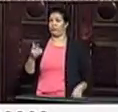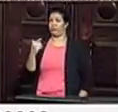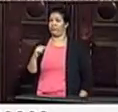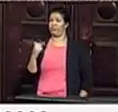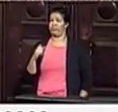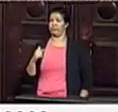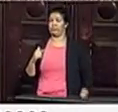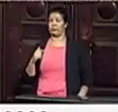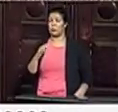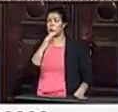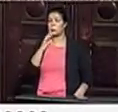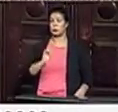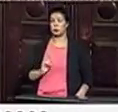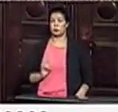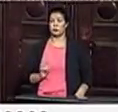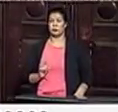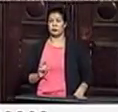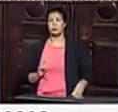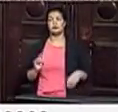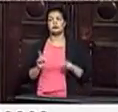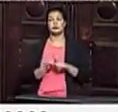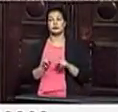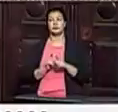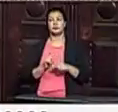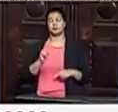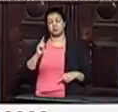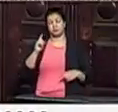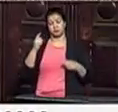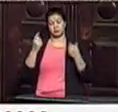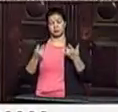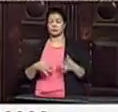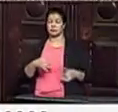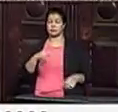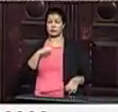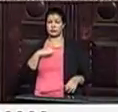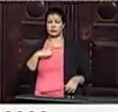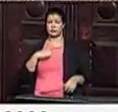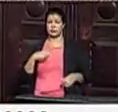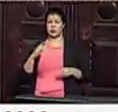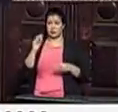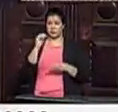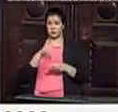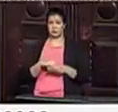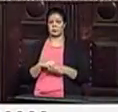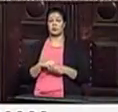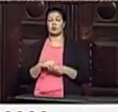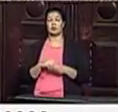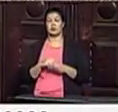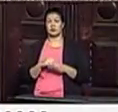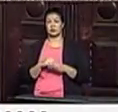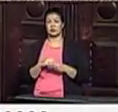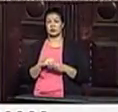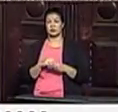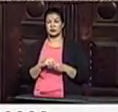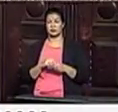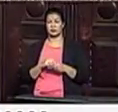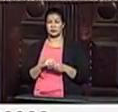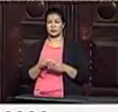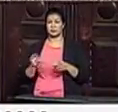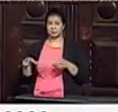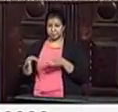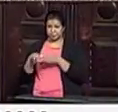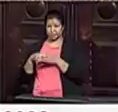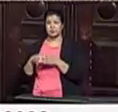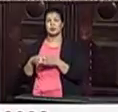embutido no projeto de lista fechada está você garantir, numa posição privilegiada da lista, os atuais